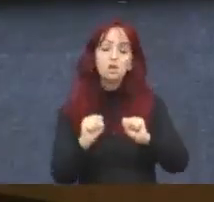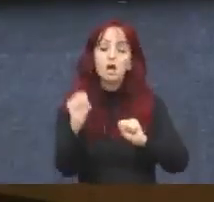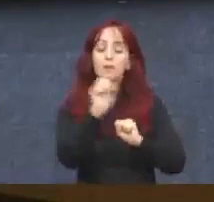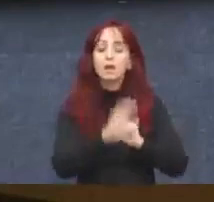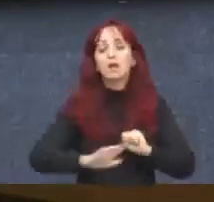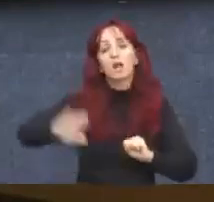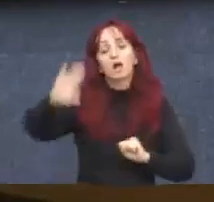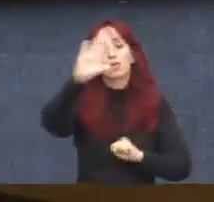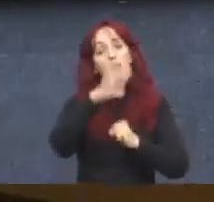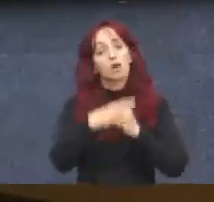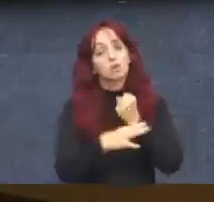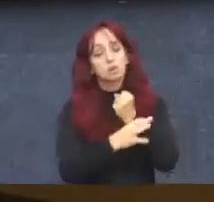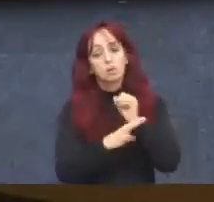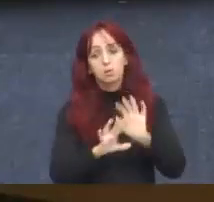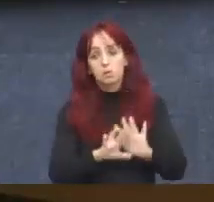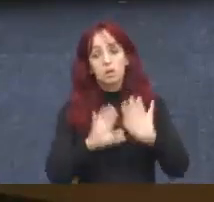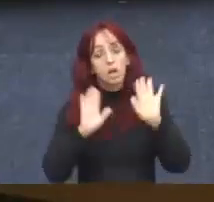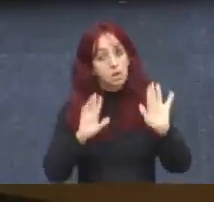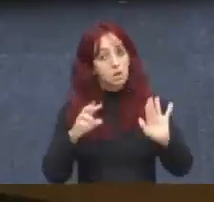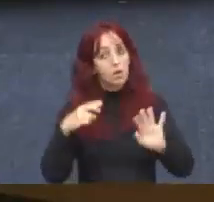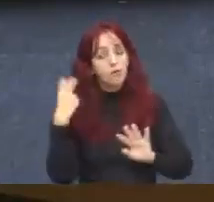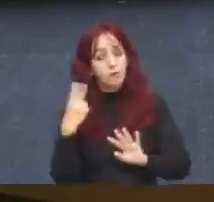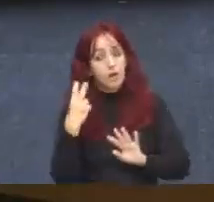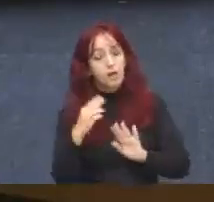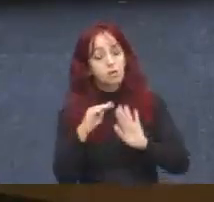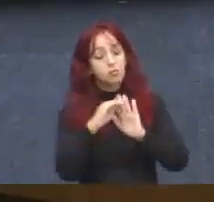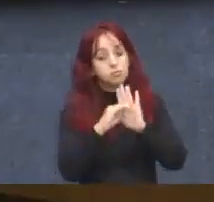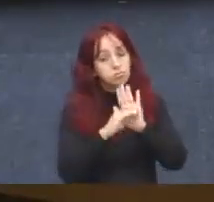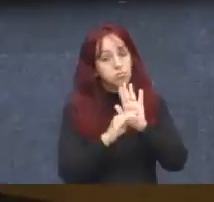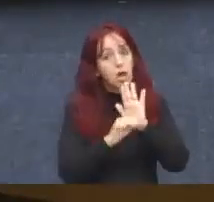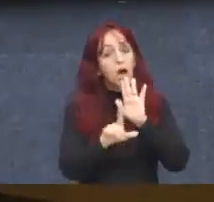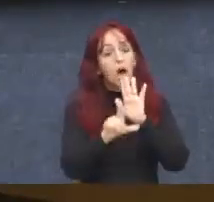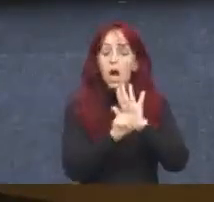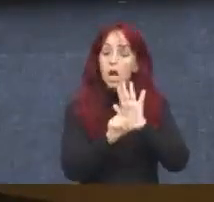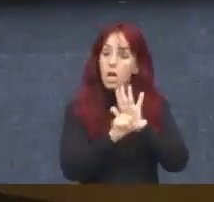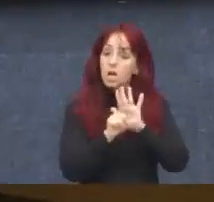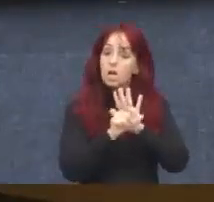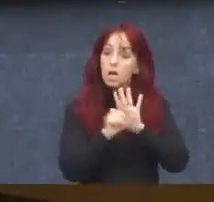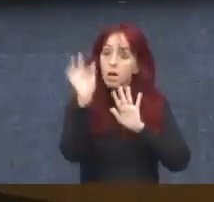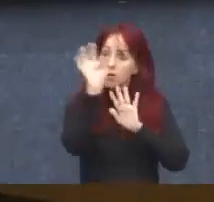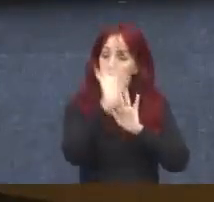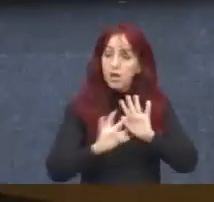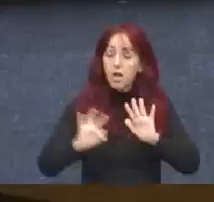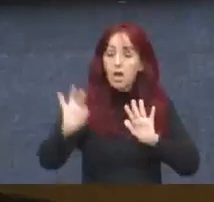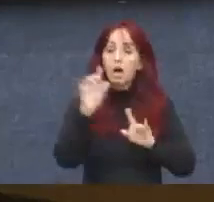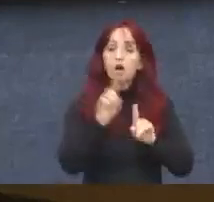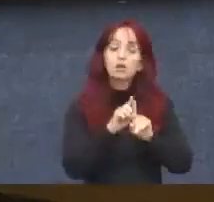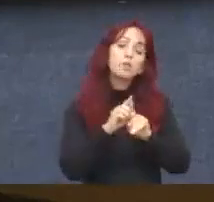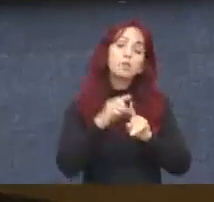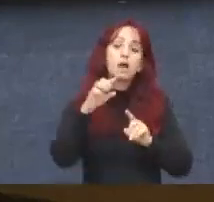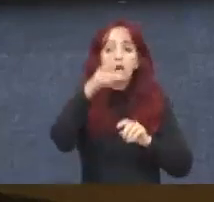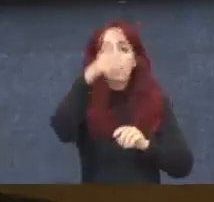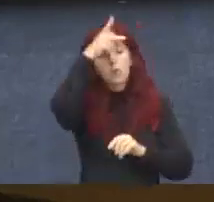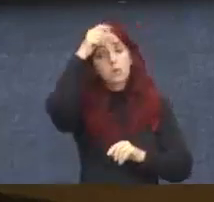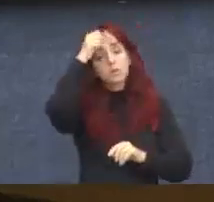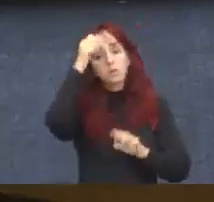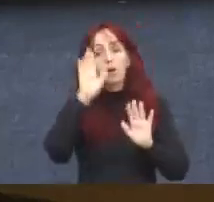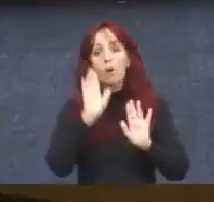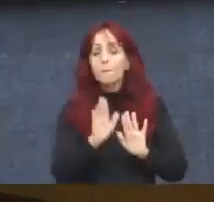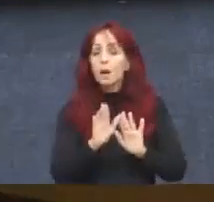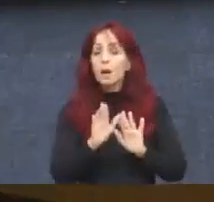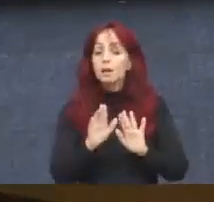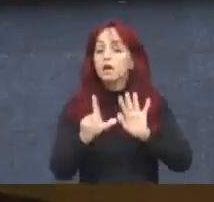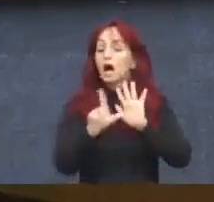os vereadores colocaram, e está correto, é a lei federal para a lei municipal. Só que essa lei federal já